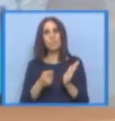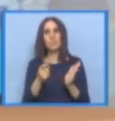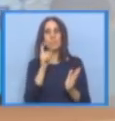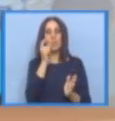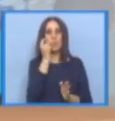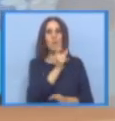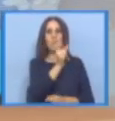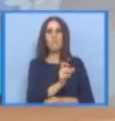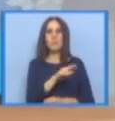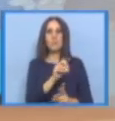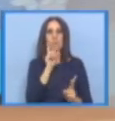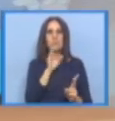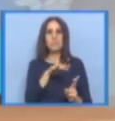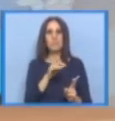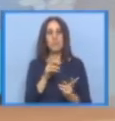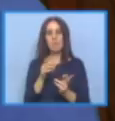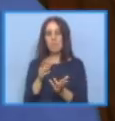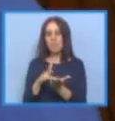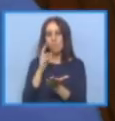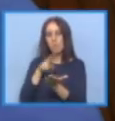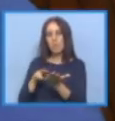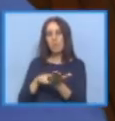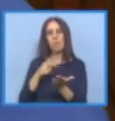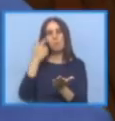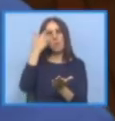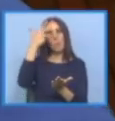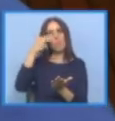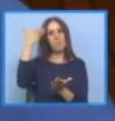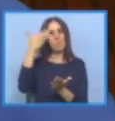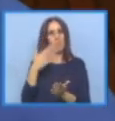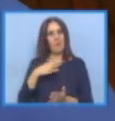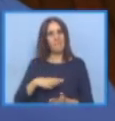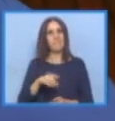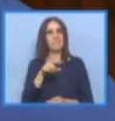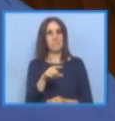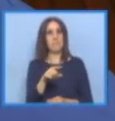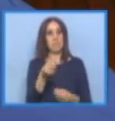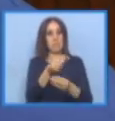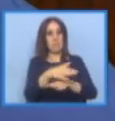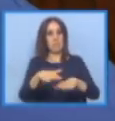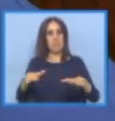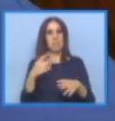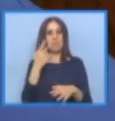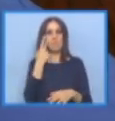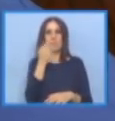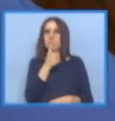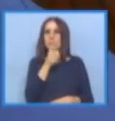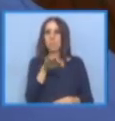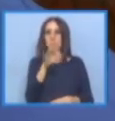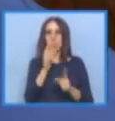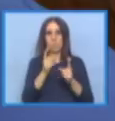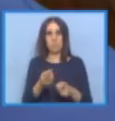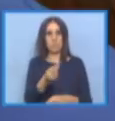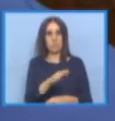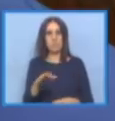livros e pensei, eu um dia gostava de ser assim. E então a ideia de apresentar aos mais novos, onde se começam a tomar as decisões da vida, isto está pensado para